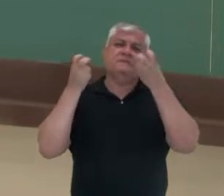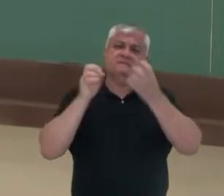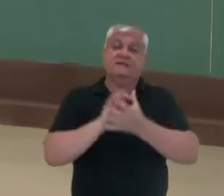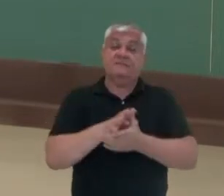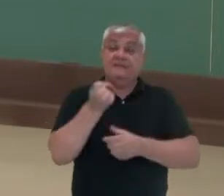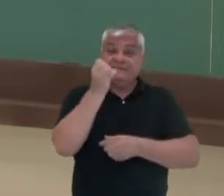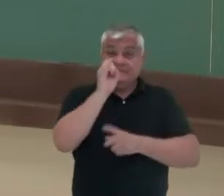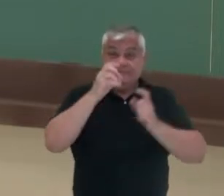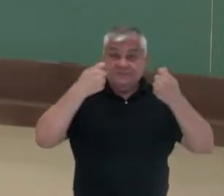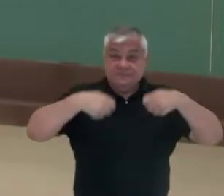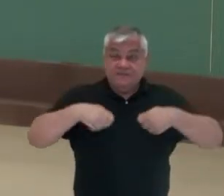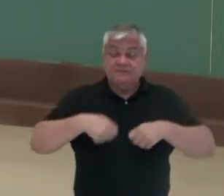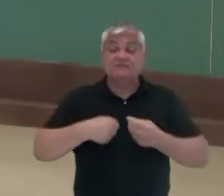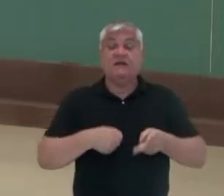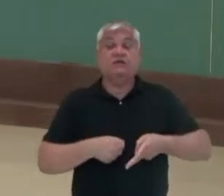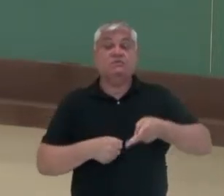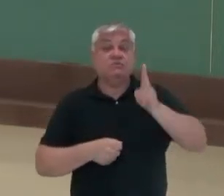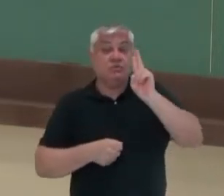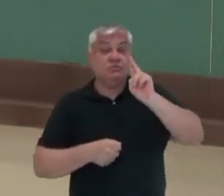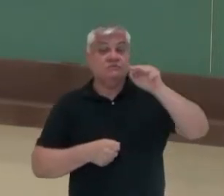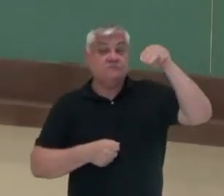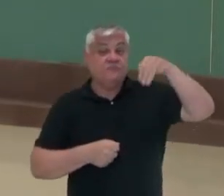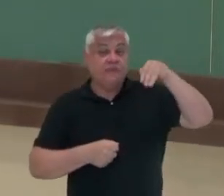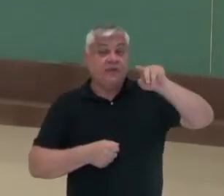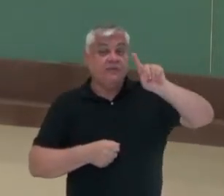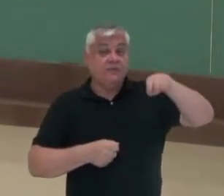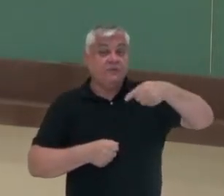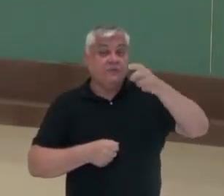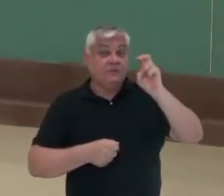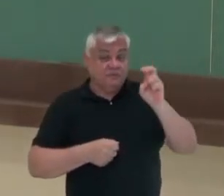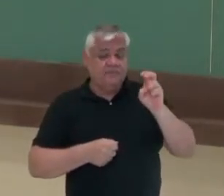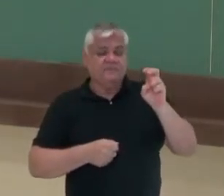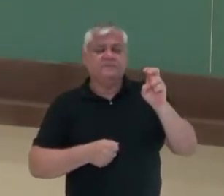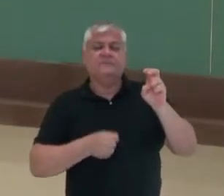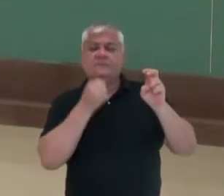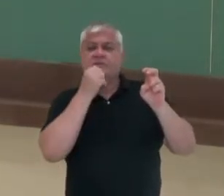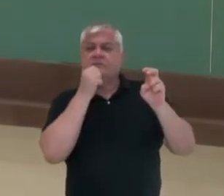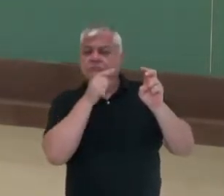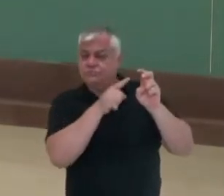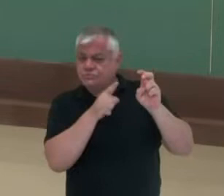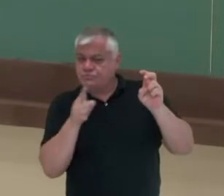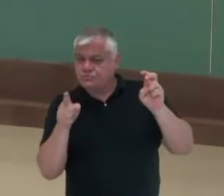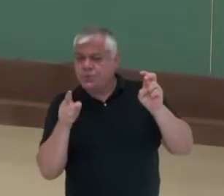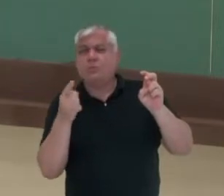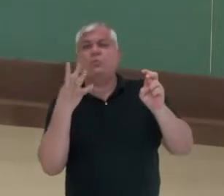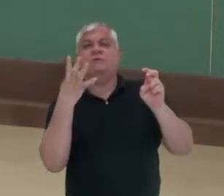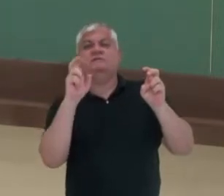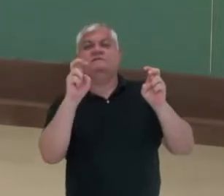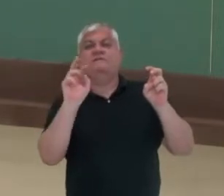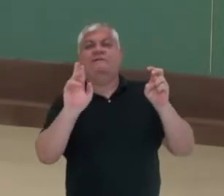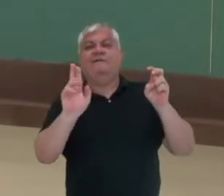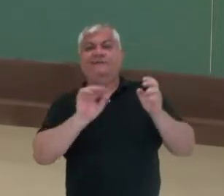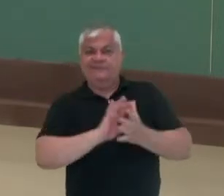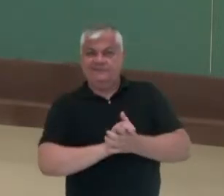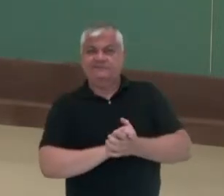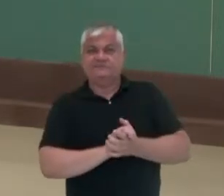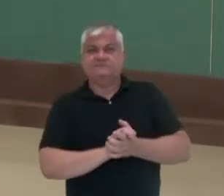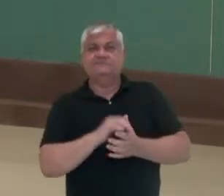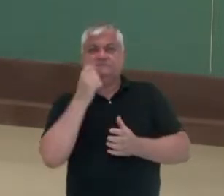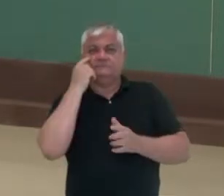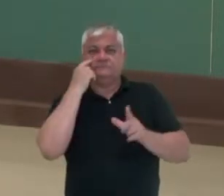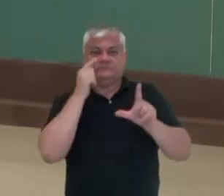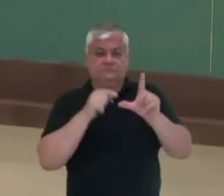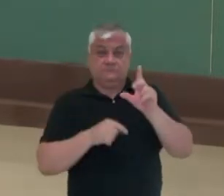se precisar de 2,5 metros de tecido, por exemplo, ela vai gastar 45. Bom, eu venho aqui,